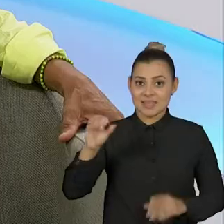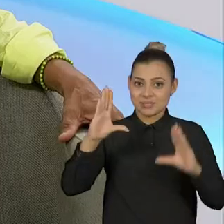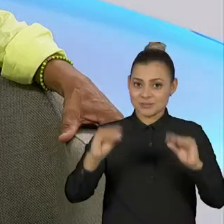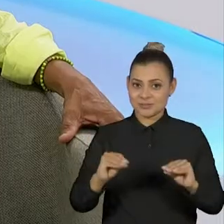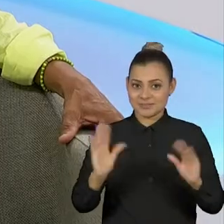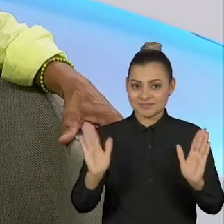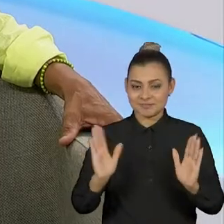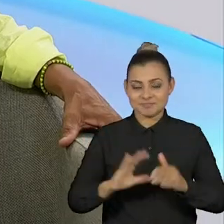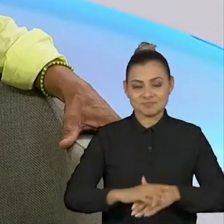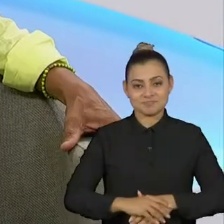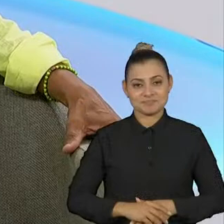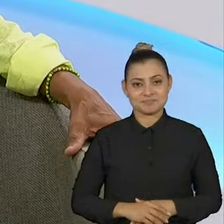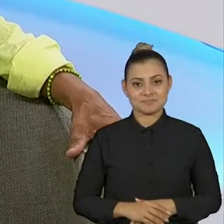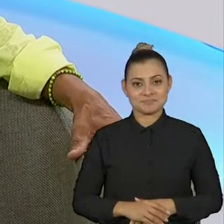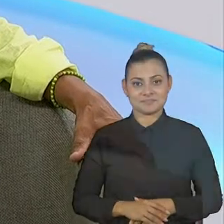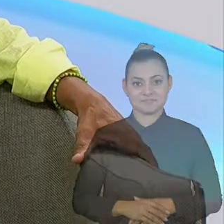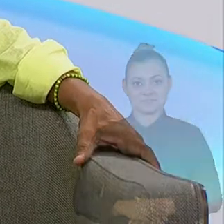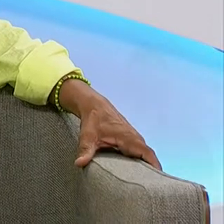noite.